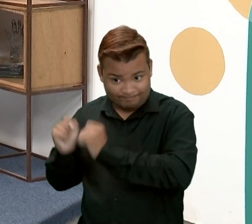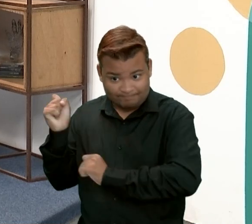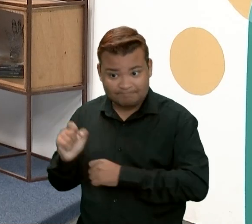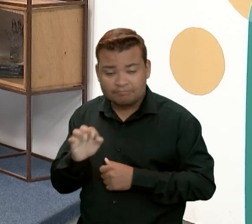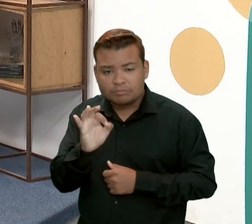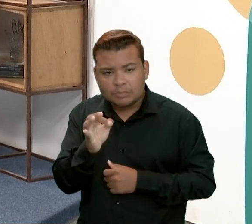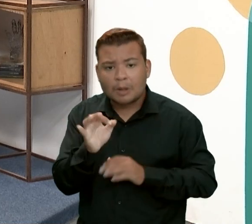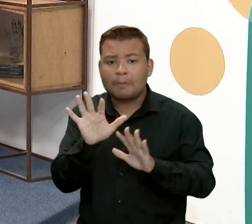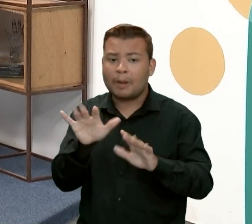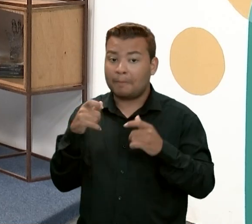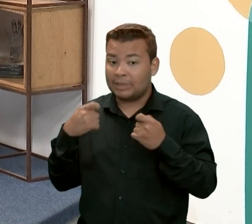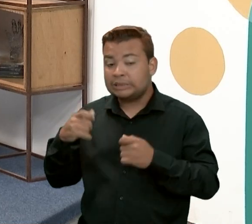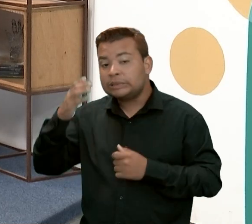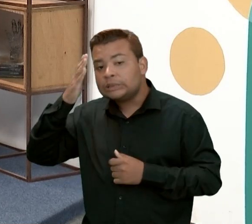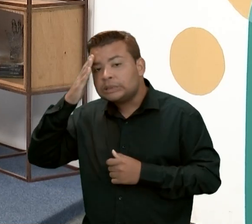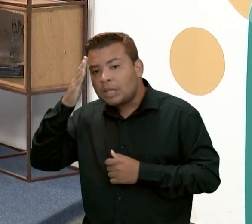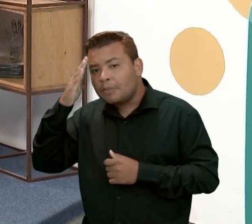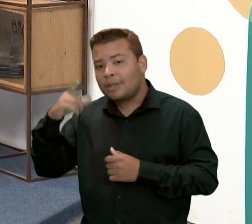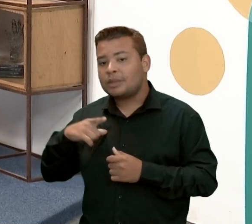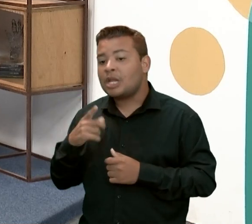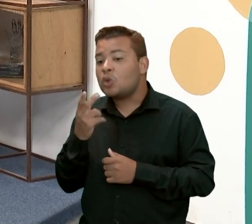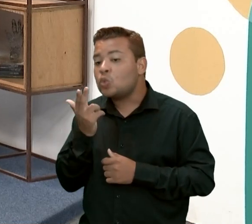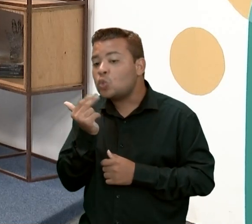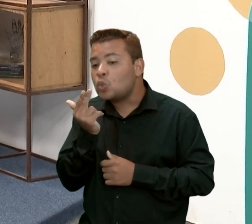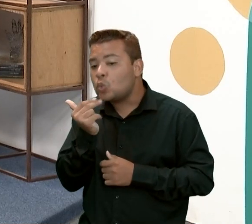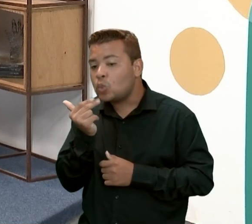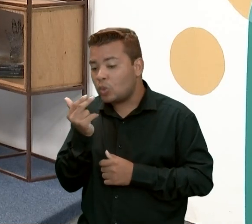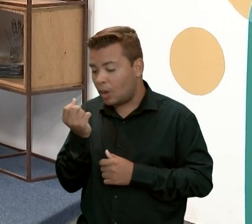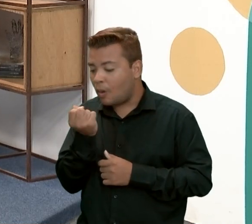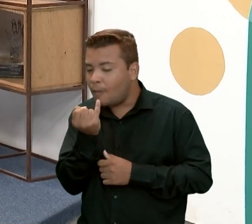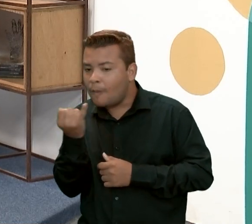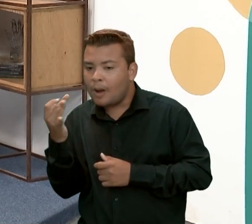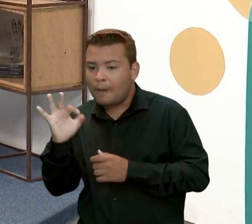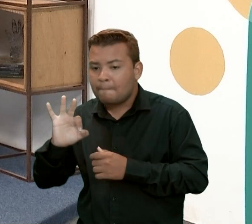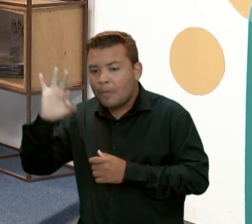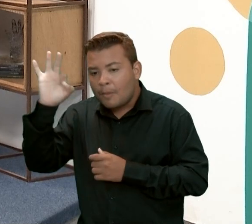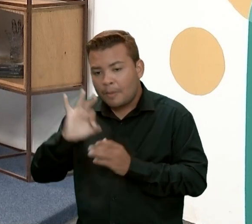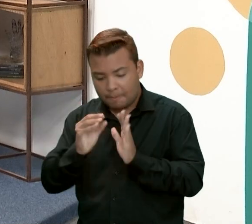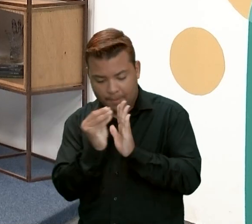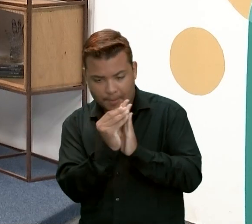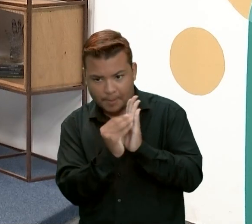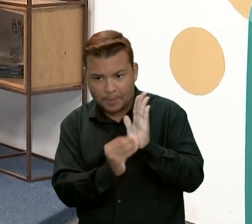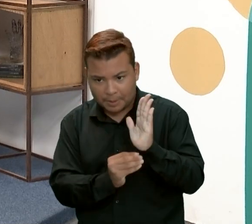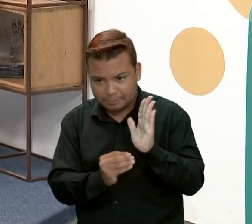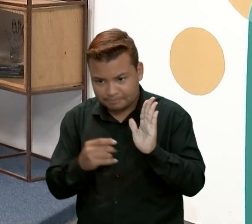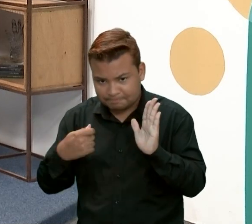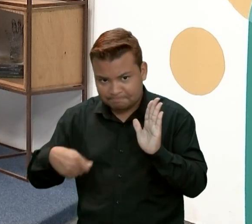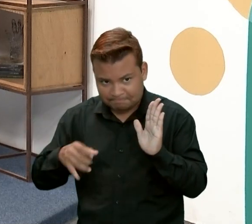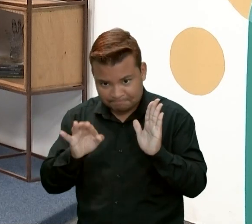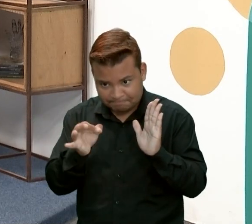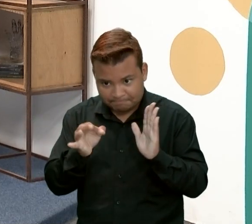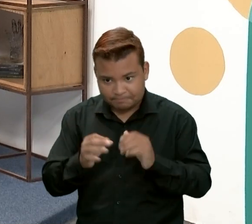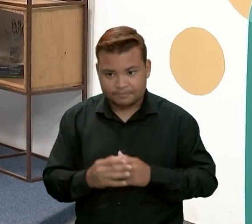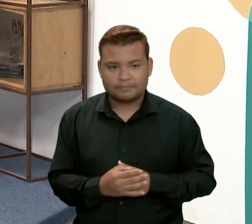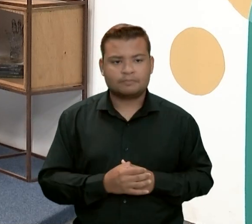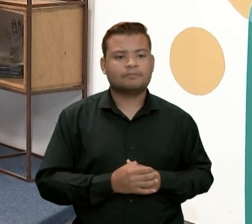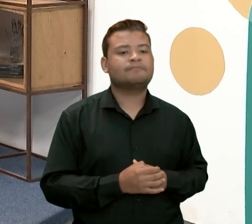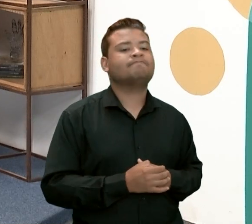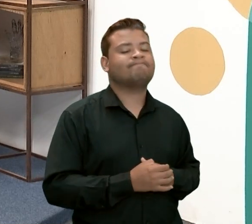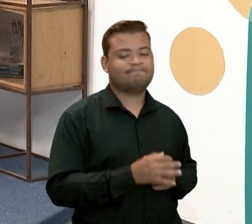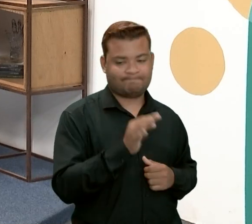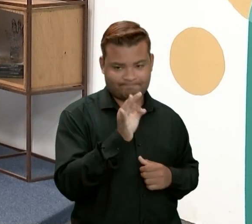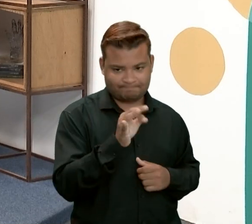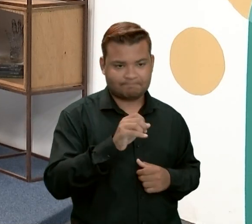com o valor nutricional, com tudo aquilo que existe ali dentro desse alimento. É isso